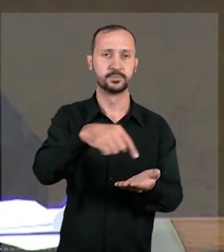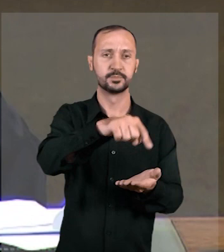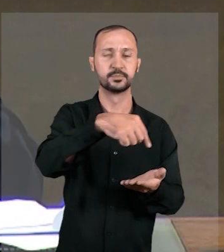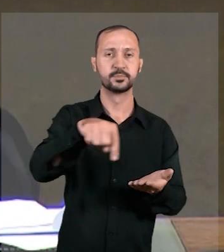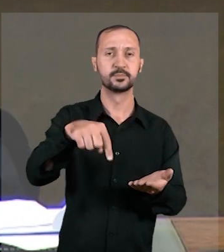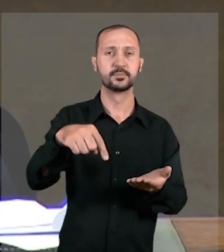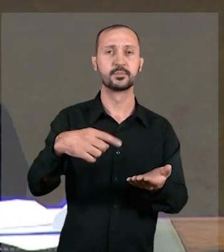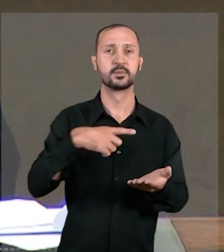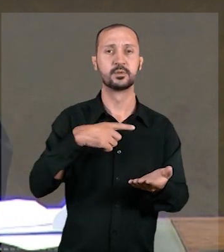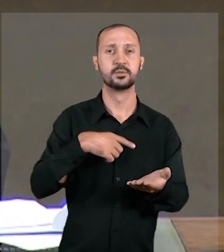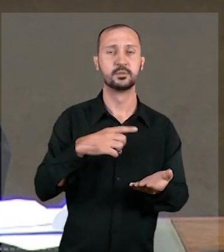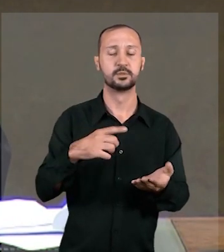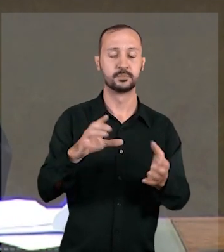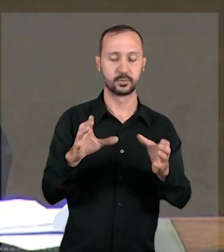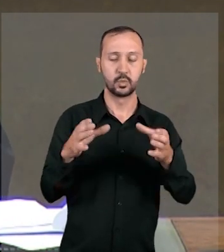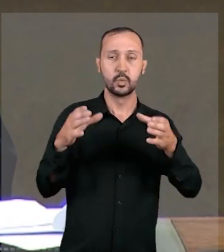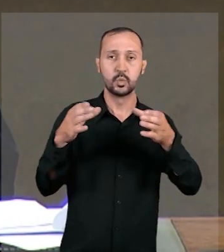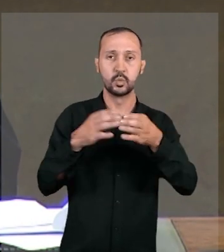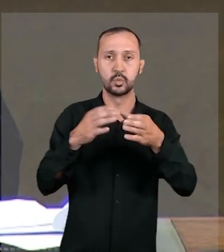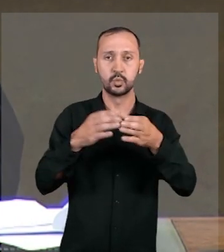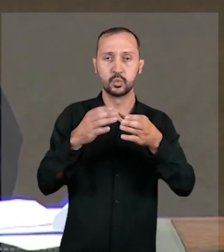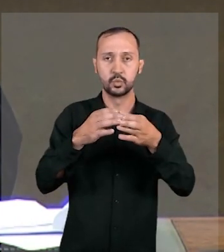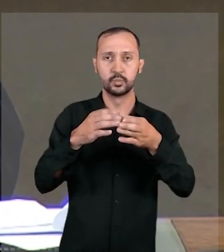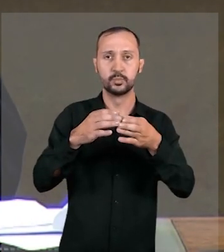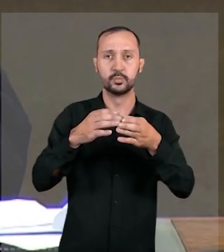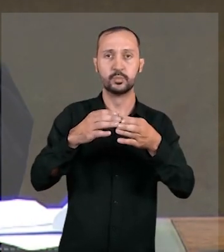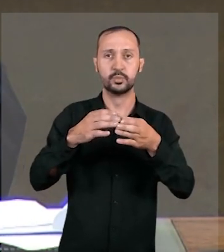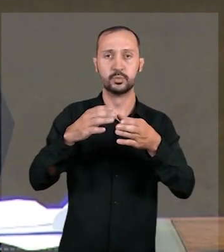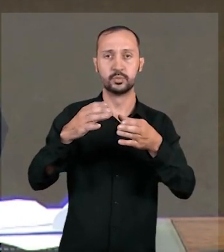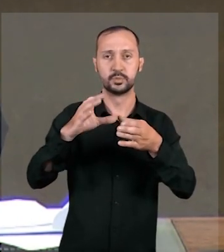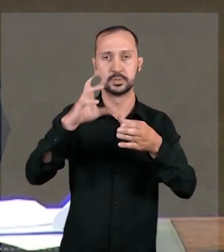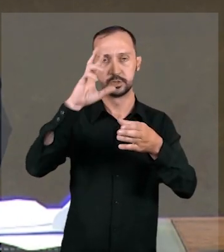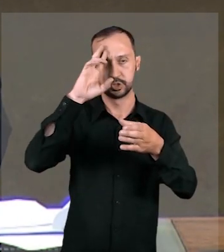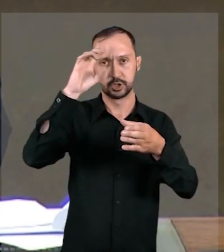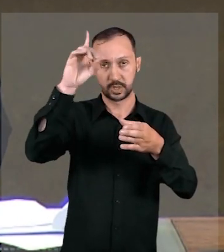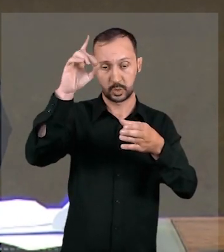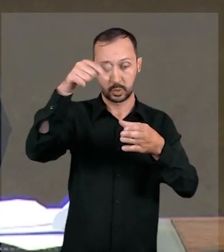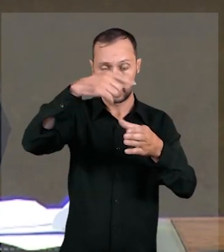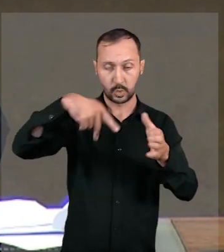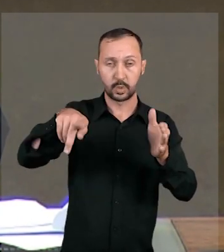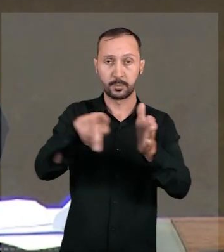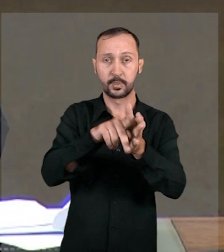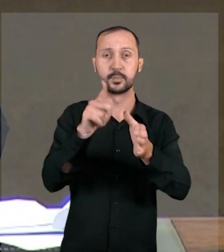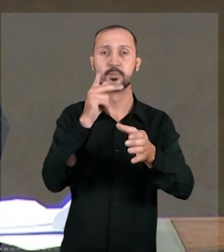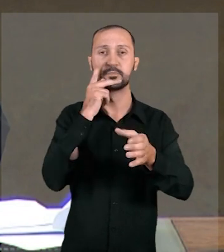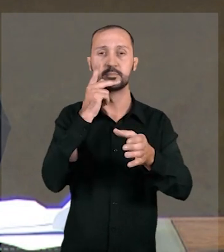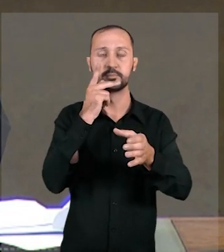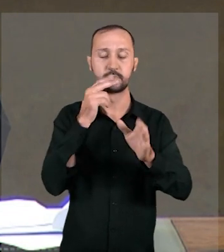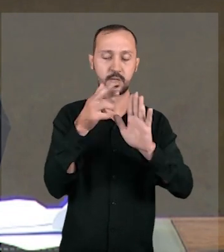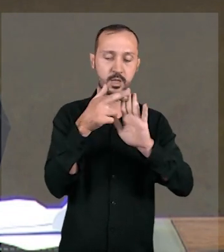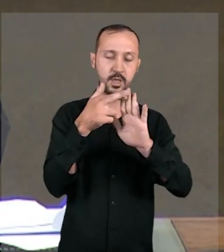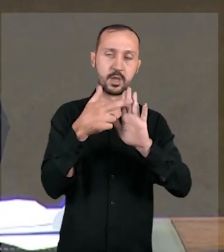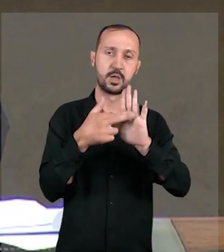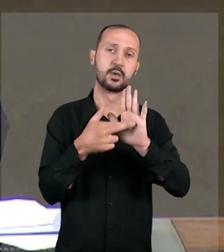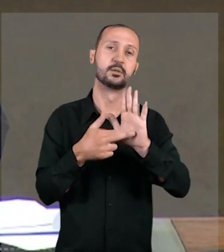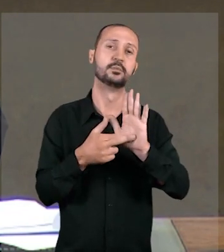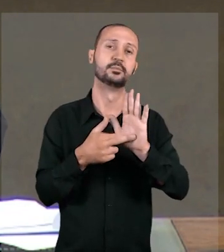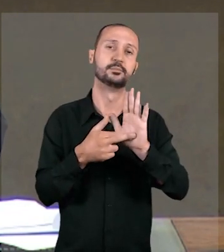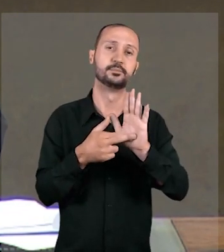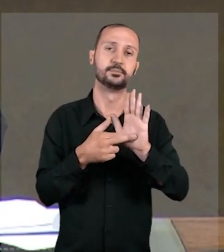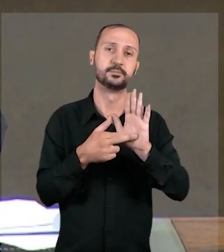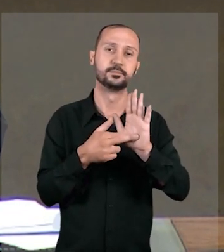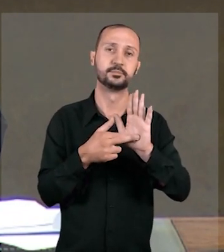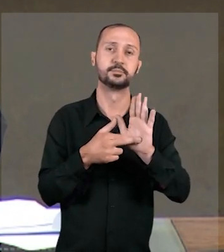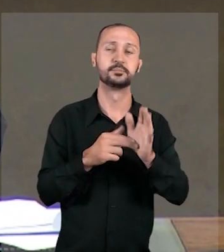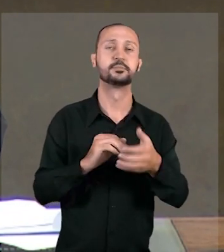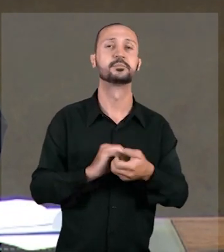são repassados pelo Diretório Nacional, os recursos são distribuídos de acordo com as regras internas